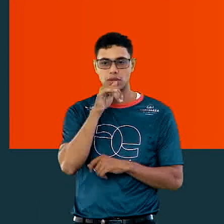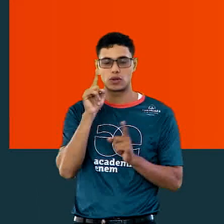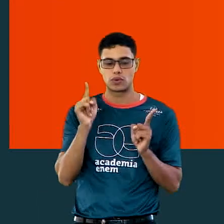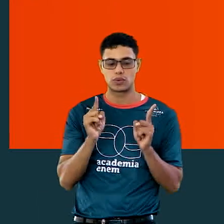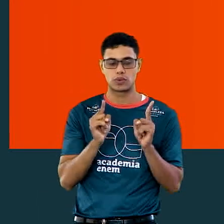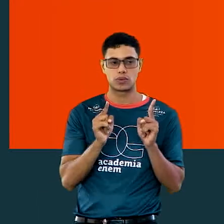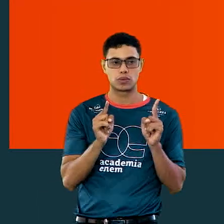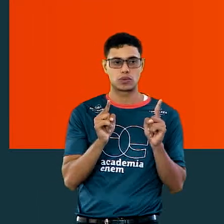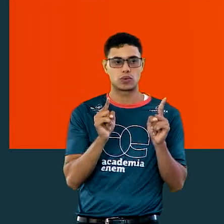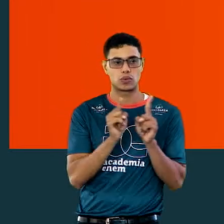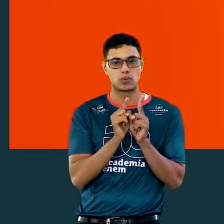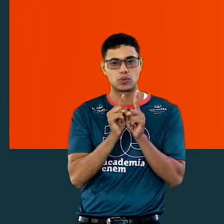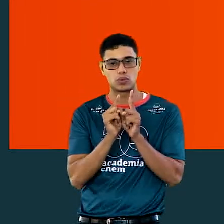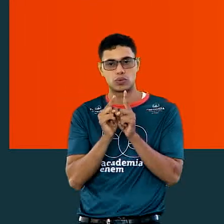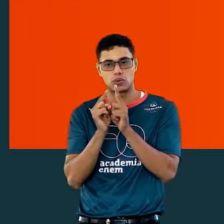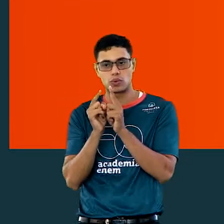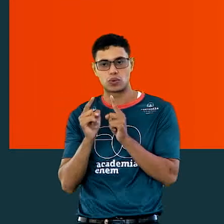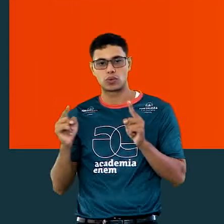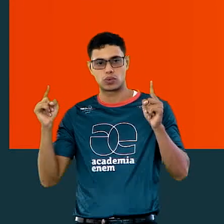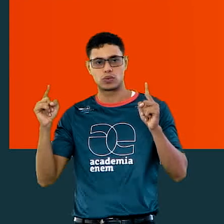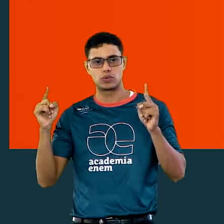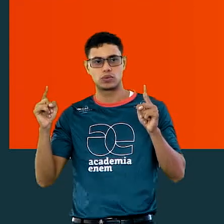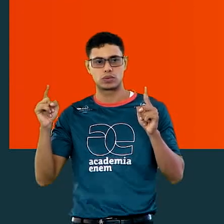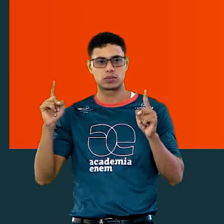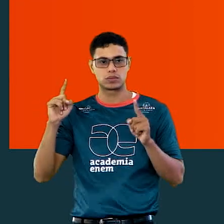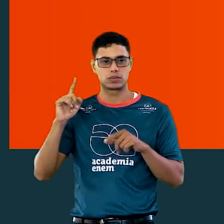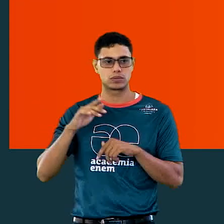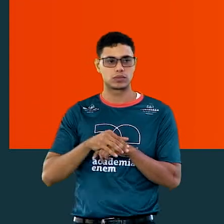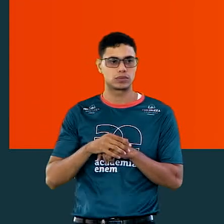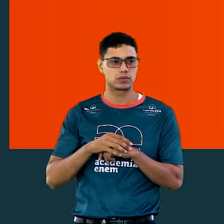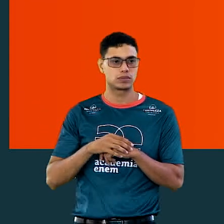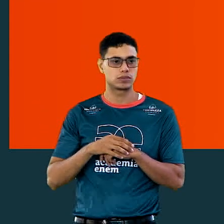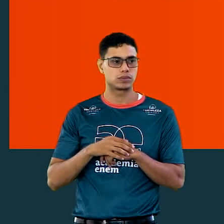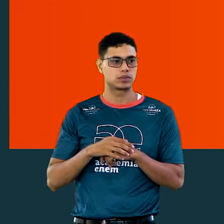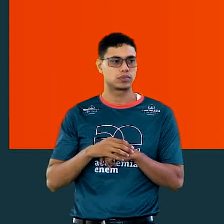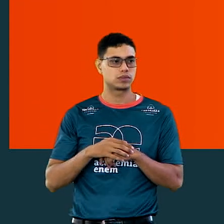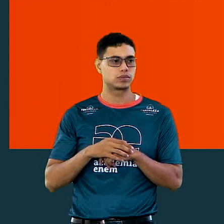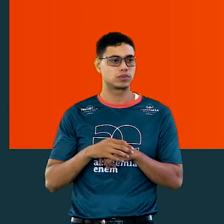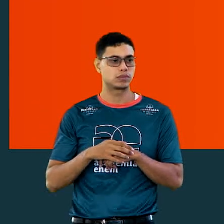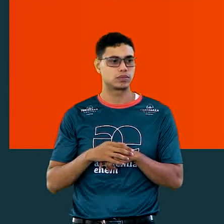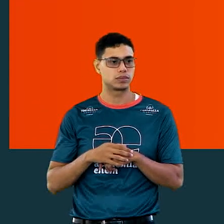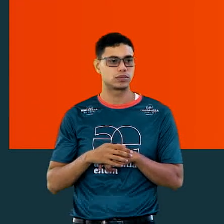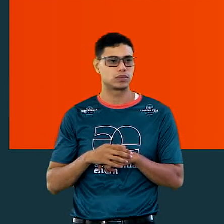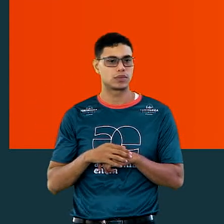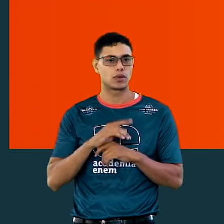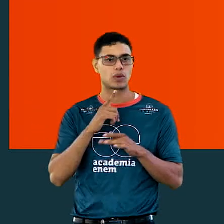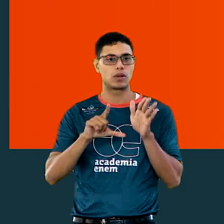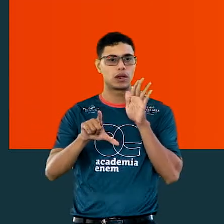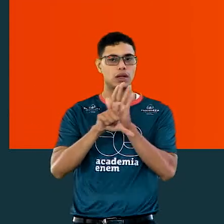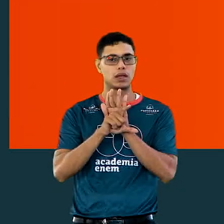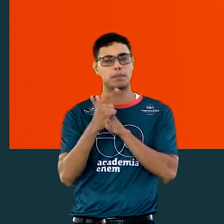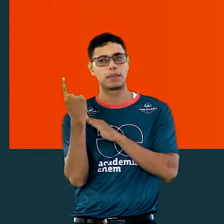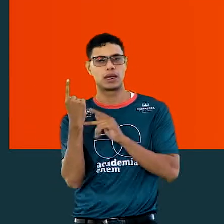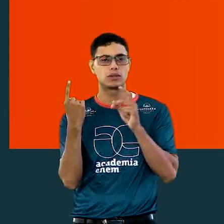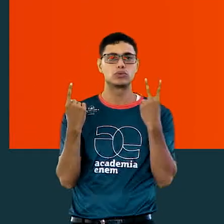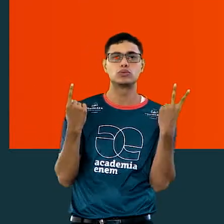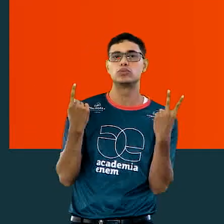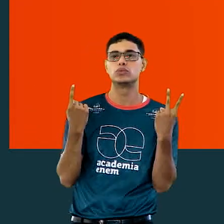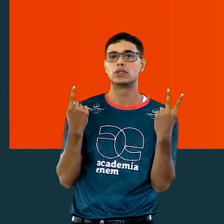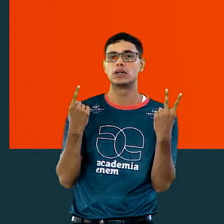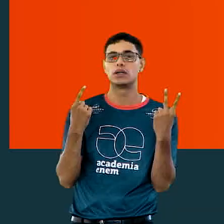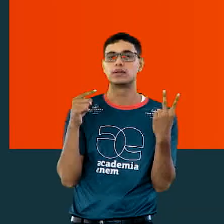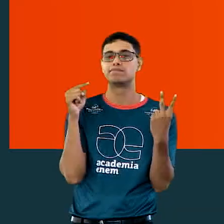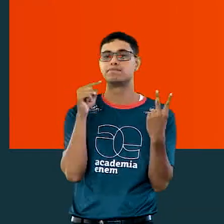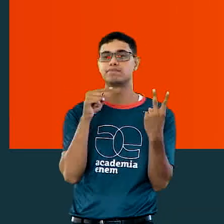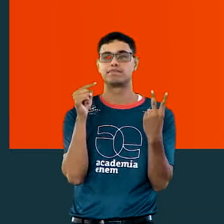curto, grosso, né, pessoal? Ele está falando de que lei de Ohm? Da primeira ou da segunda? Não estou